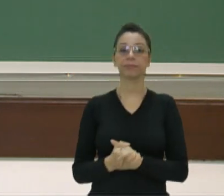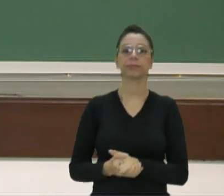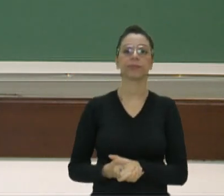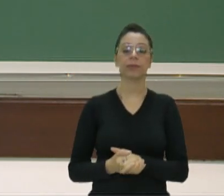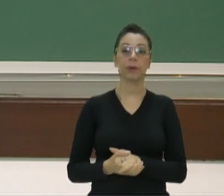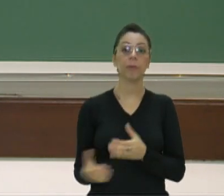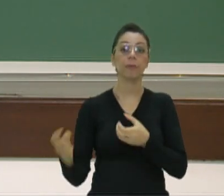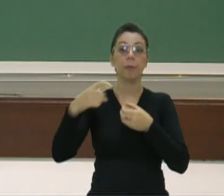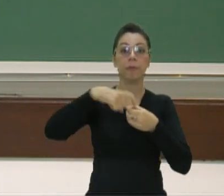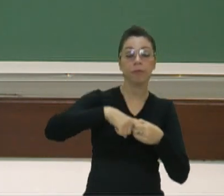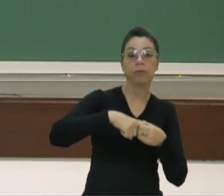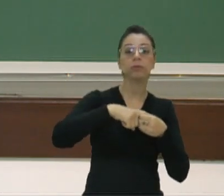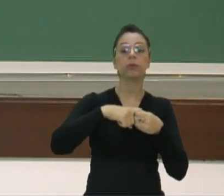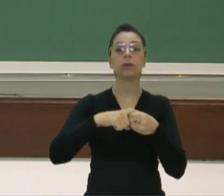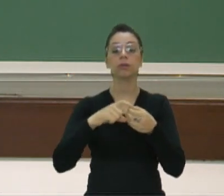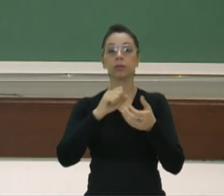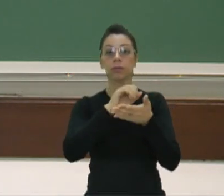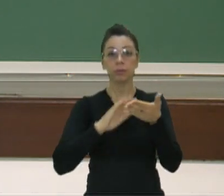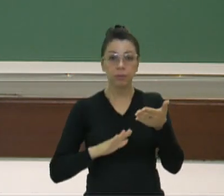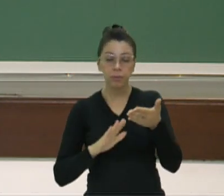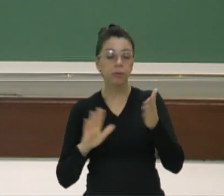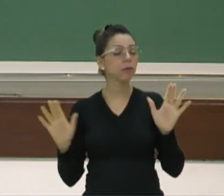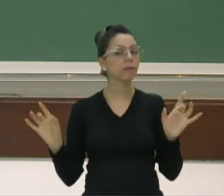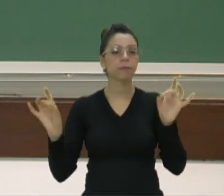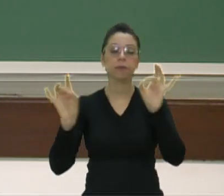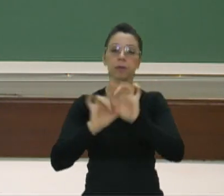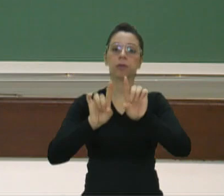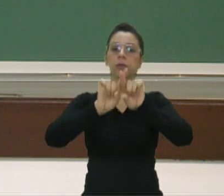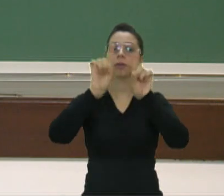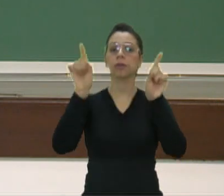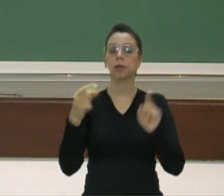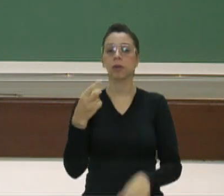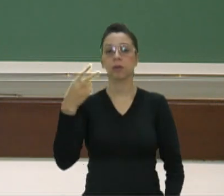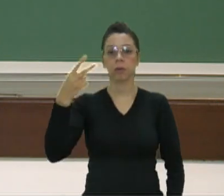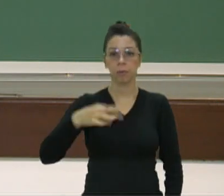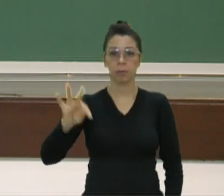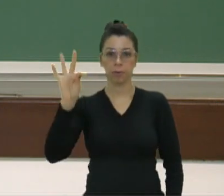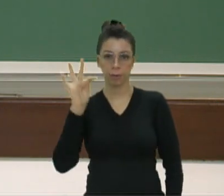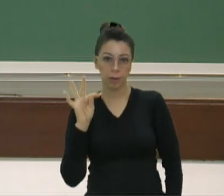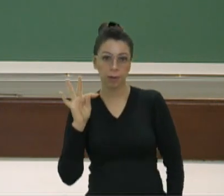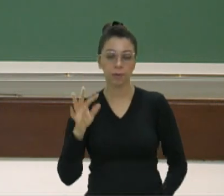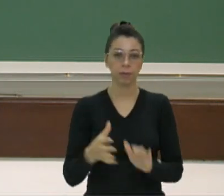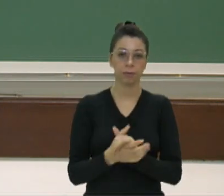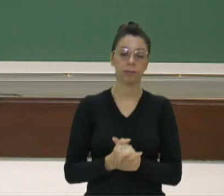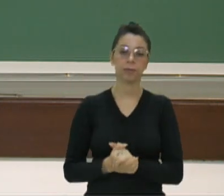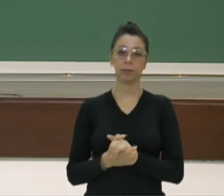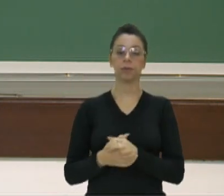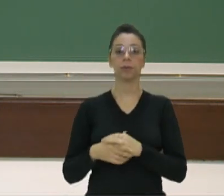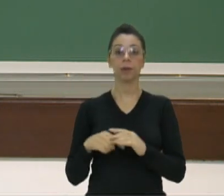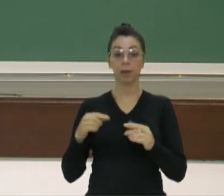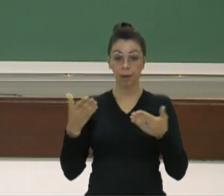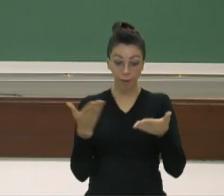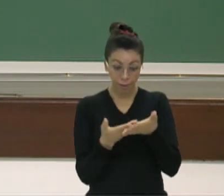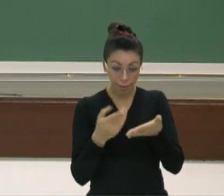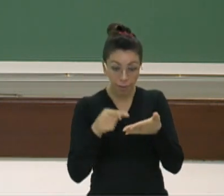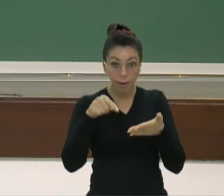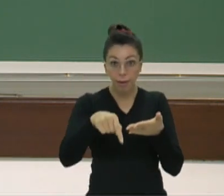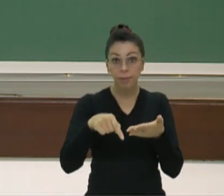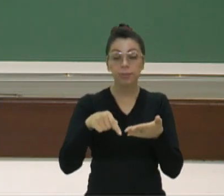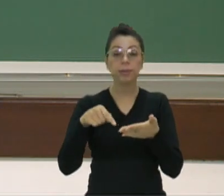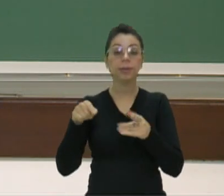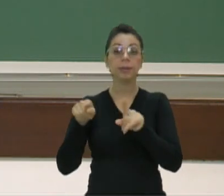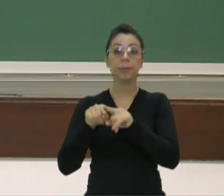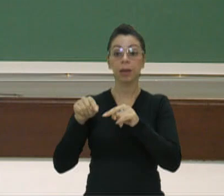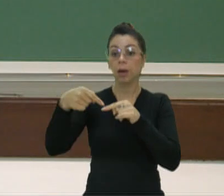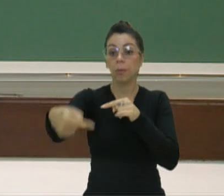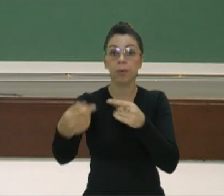agora retomar a nossa atividade, estamos fechando o segundo trimestre, essa aula e a próxima vai ser um momento de resgatar alguns